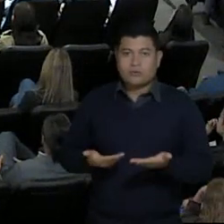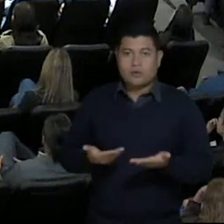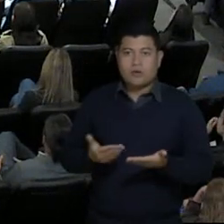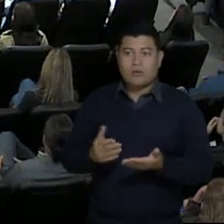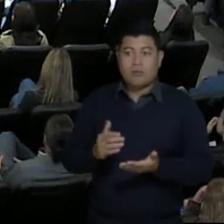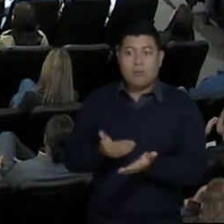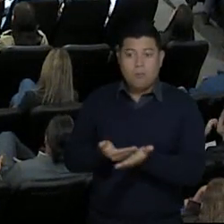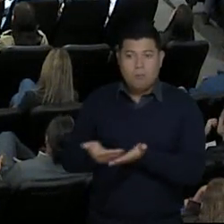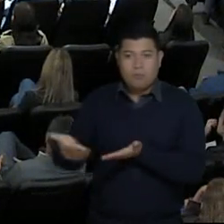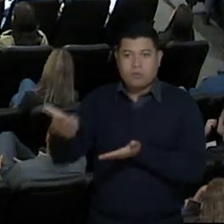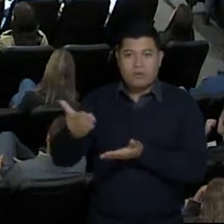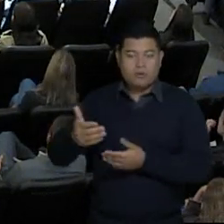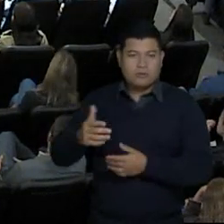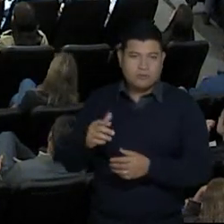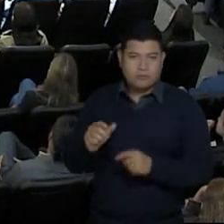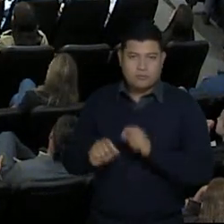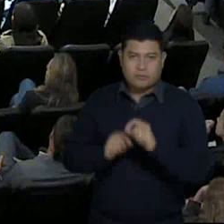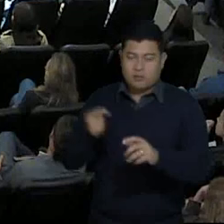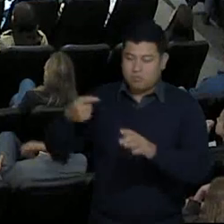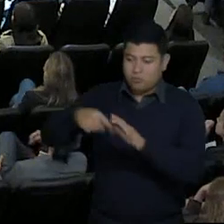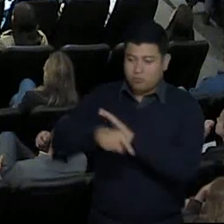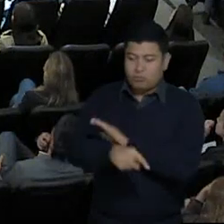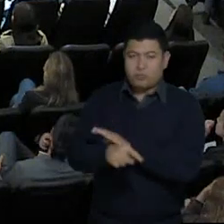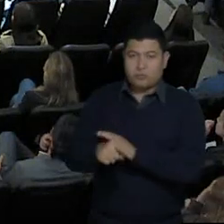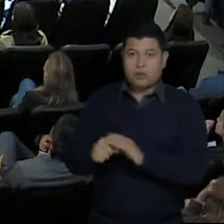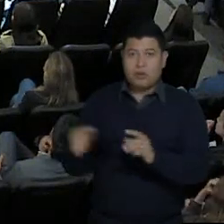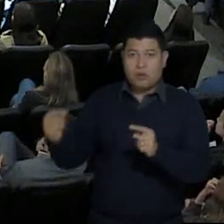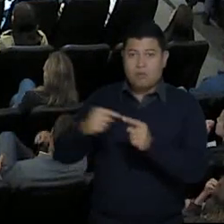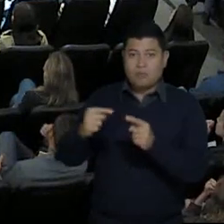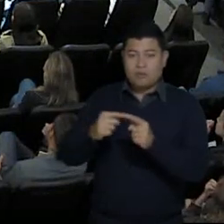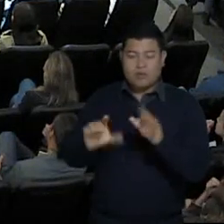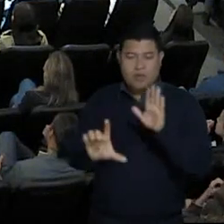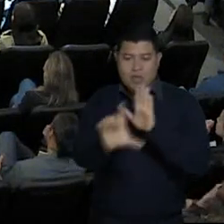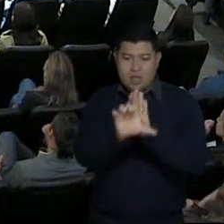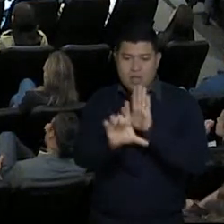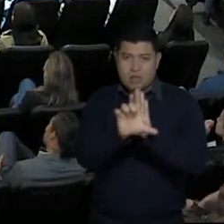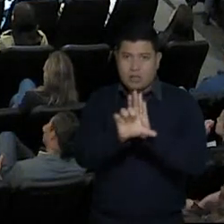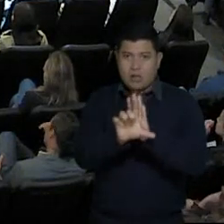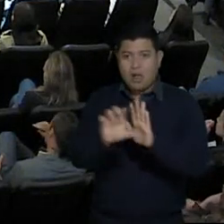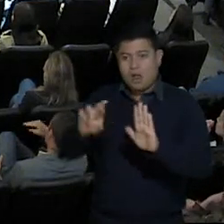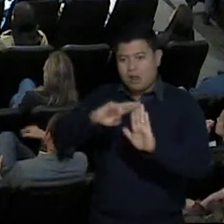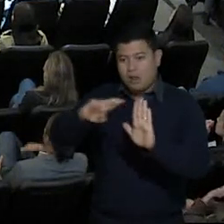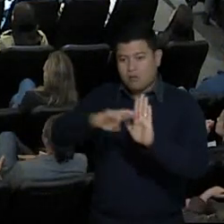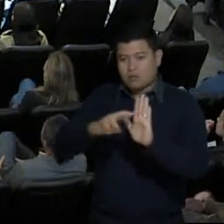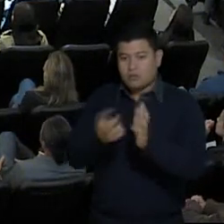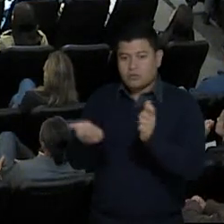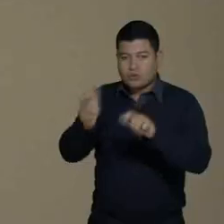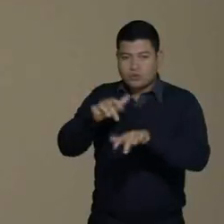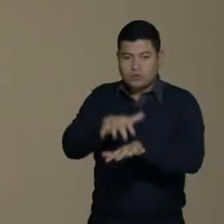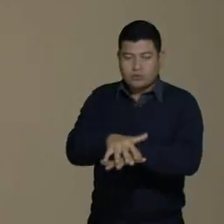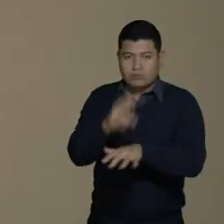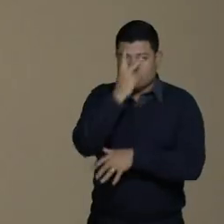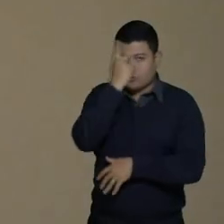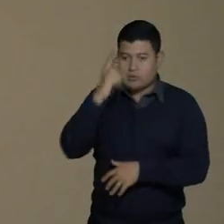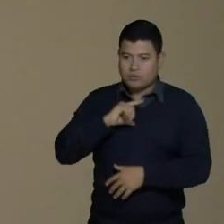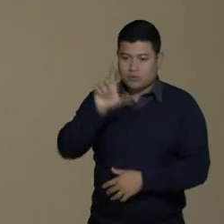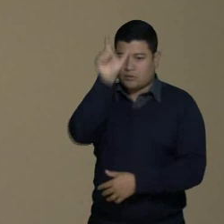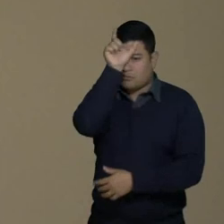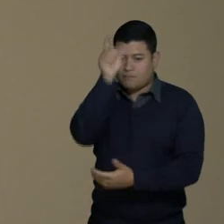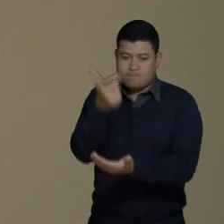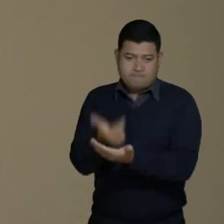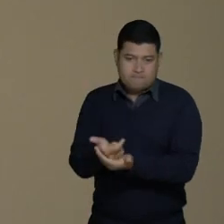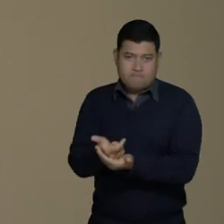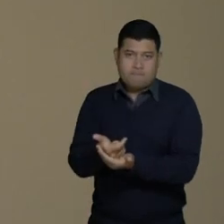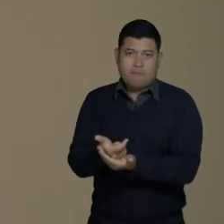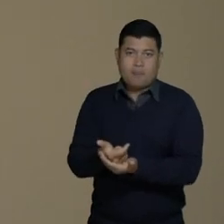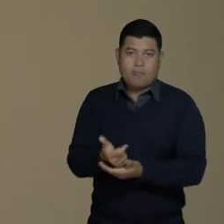aprofundando conhecimentos acerca dos instrumentos legais que regulamentam a inclusão de pessoas com dislexia as